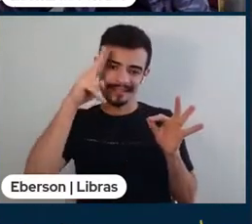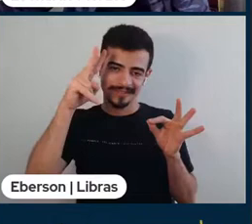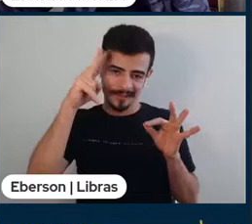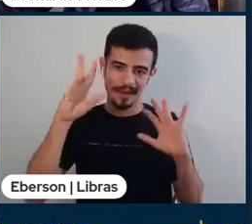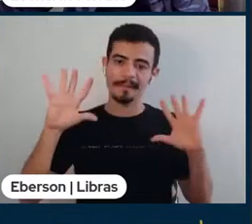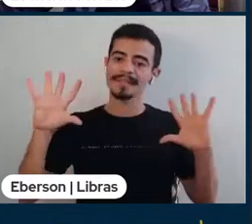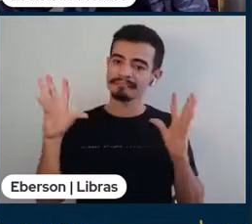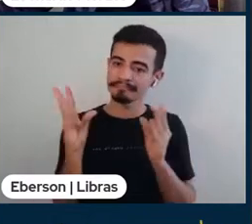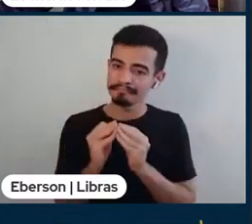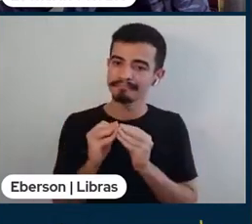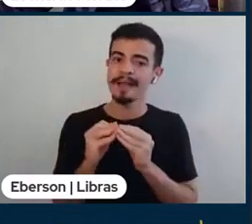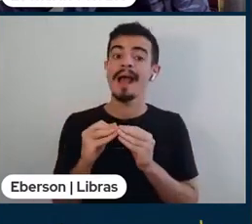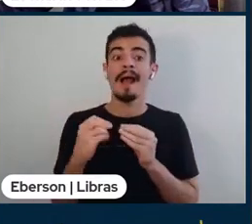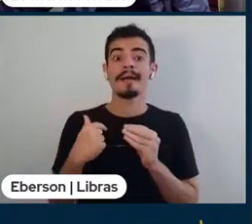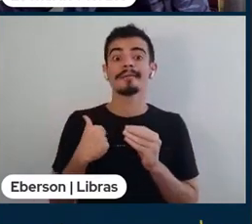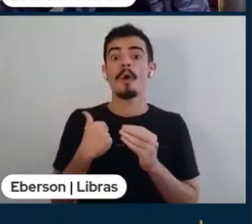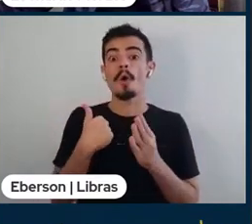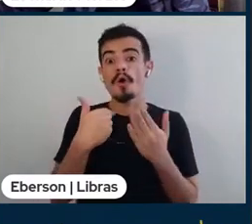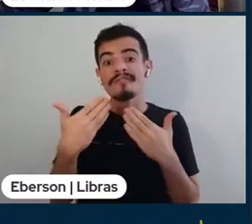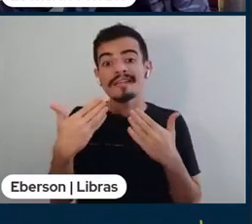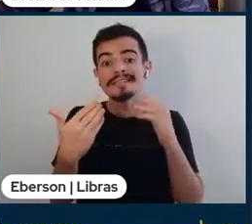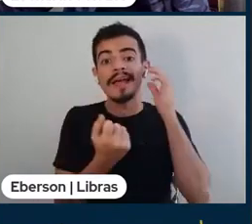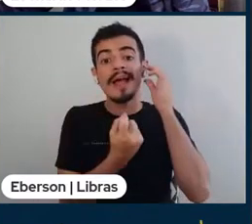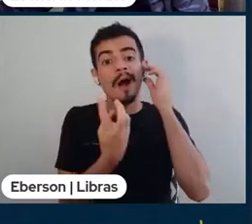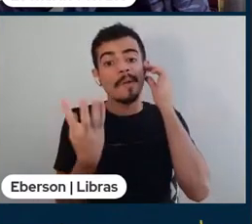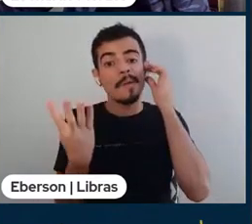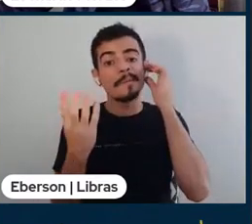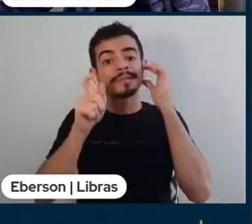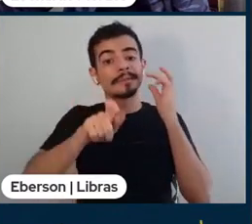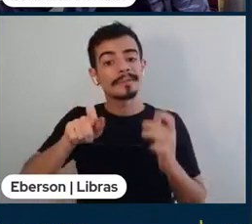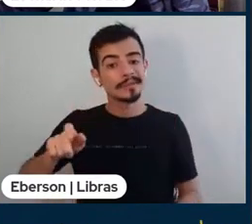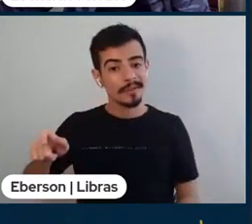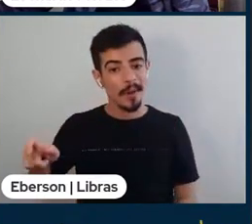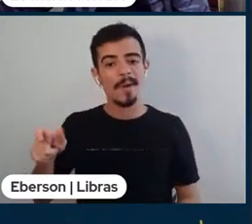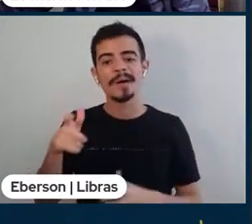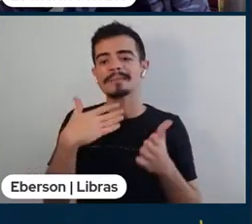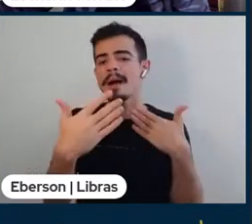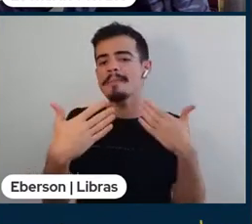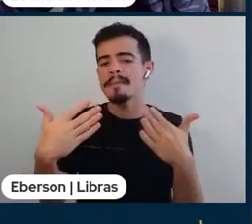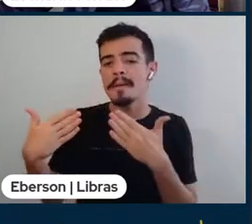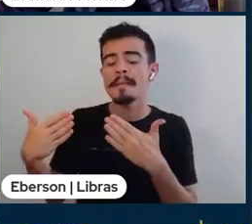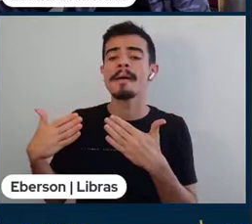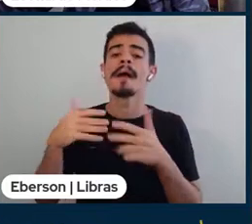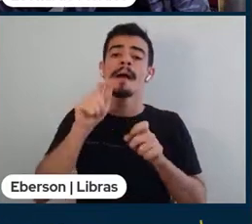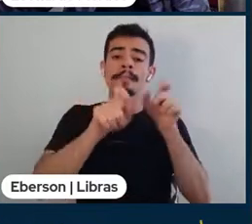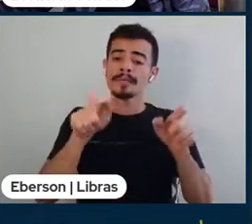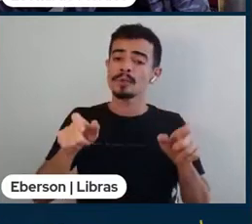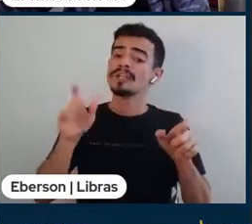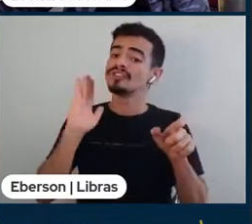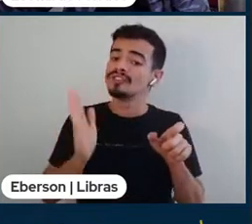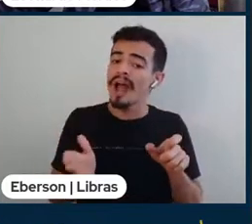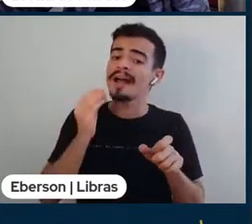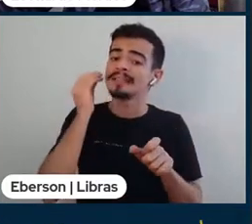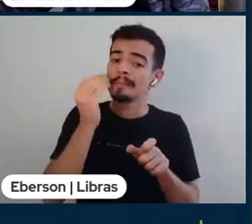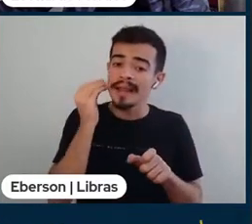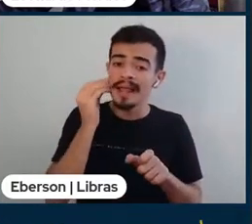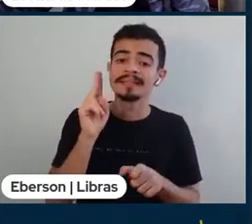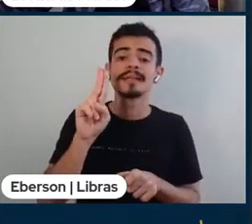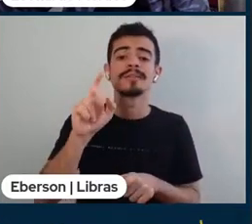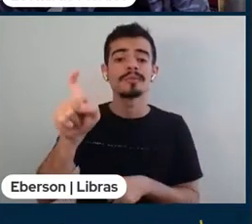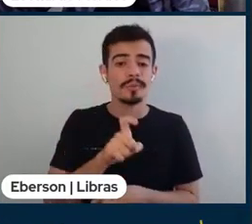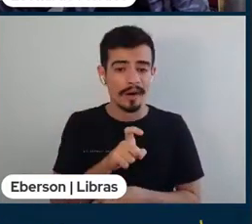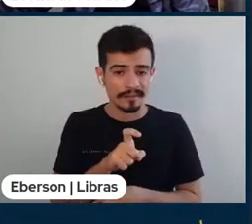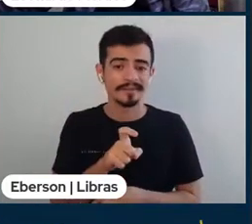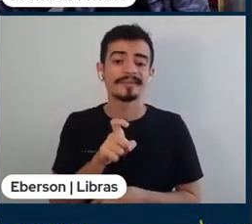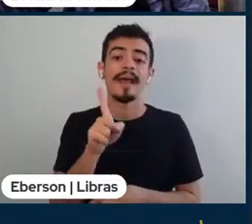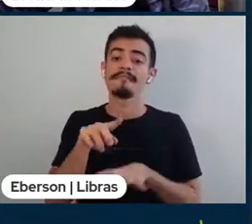acabei conversando com algumas pessoas que já eram UX writers, que tinham se formado em jornalismo